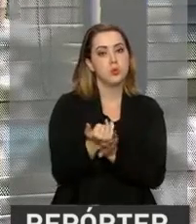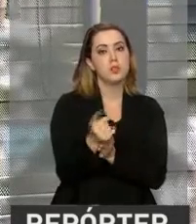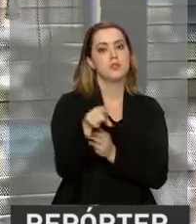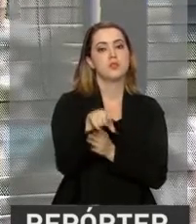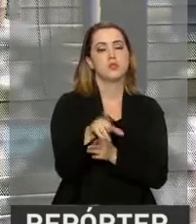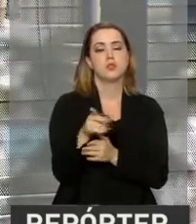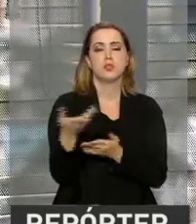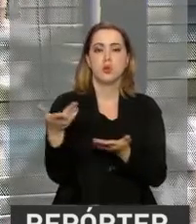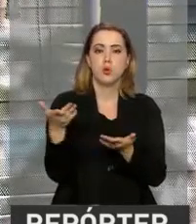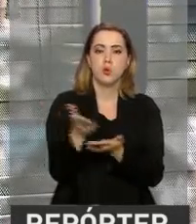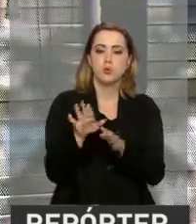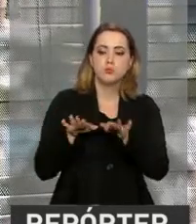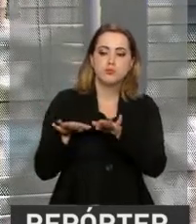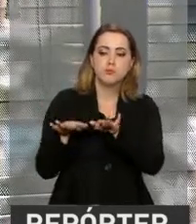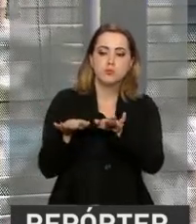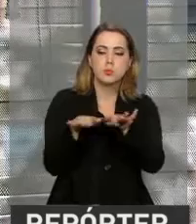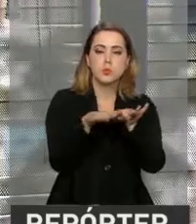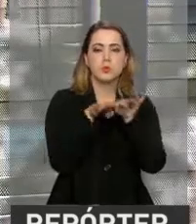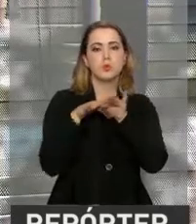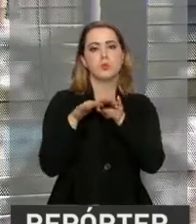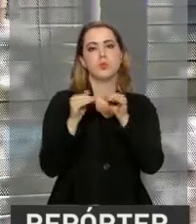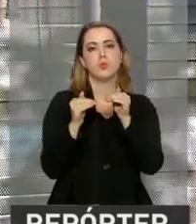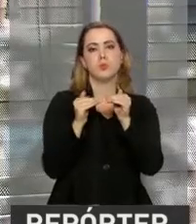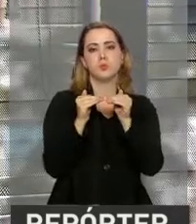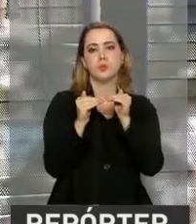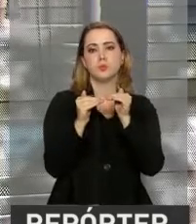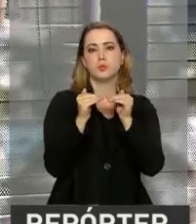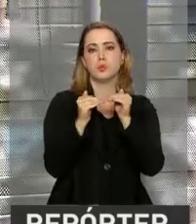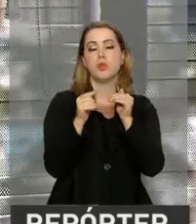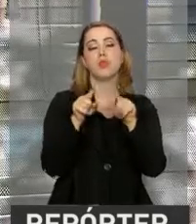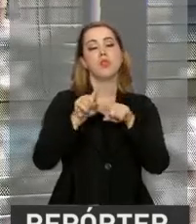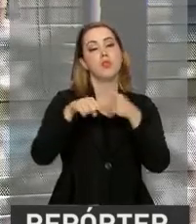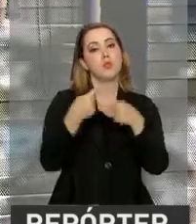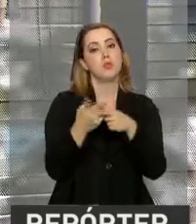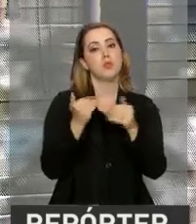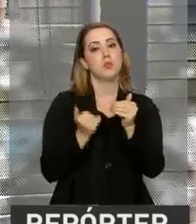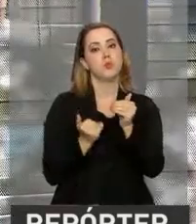tendendo a uma estabilização, o que se espera que, a partir daí, possa voltar a crescer.